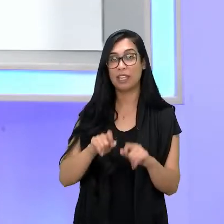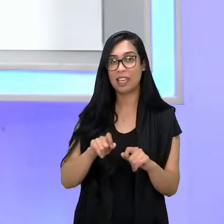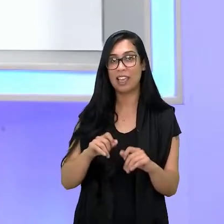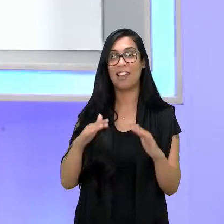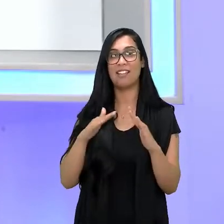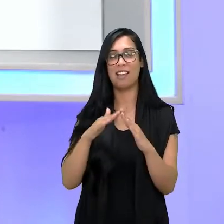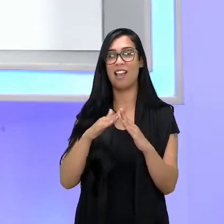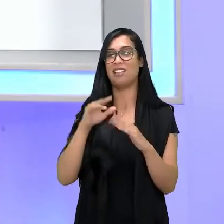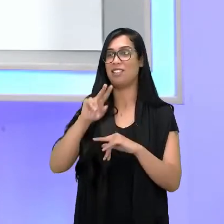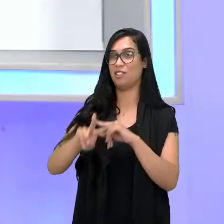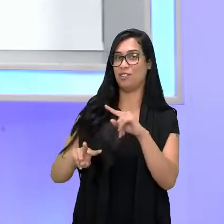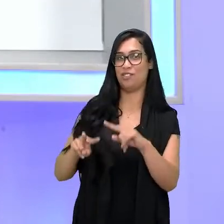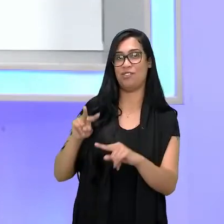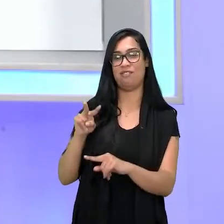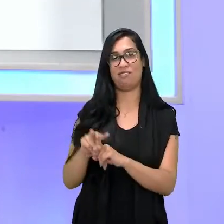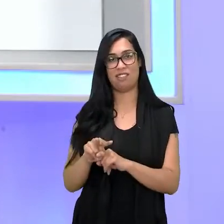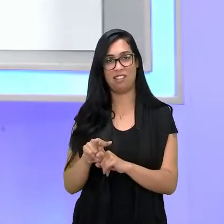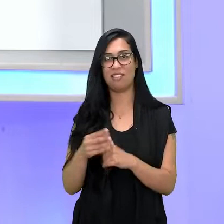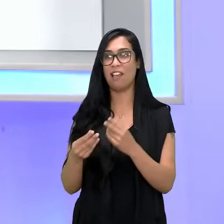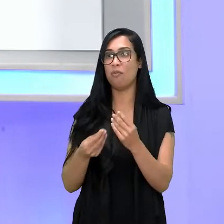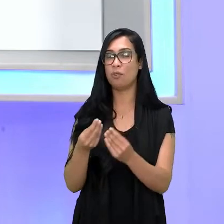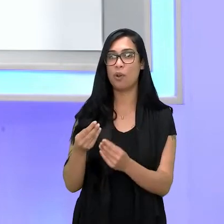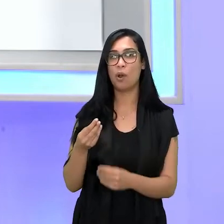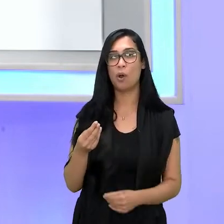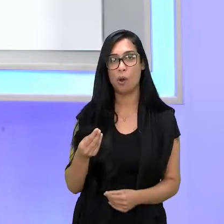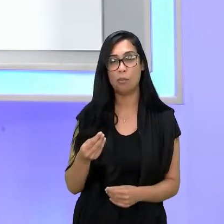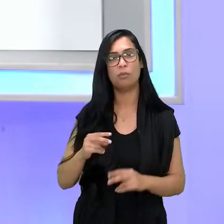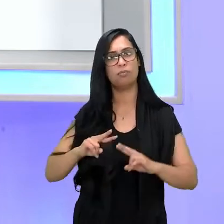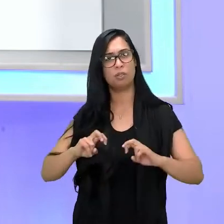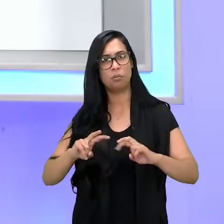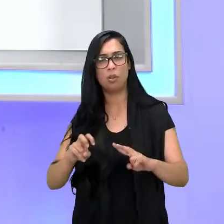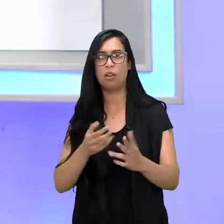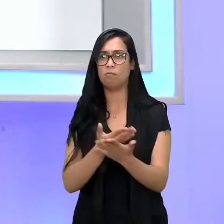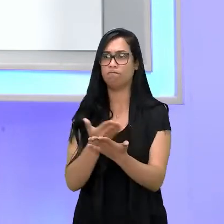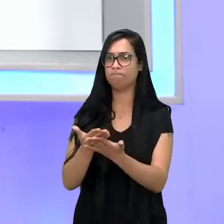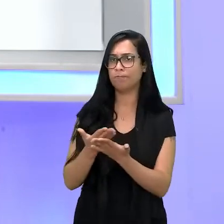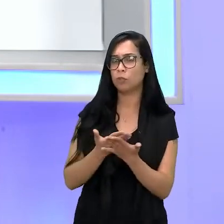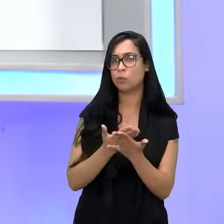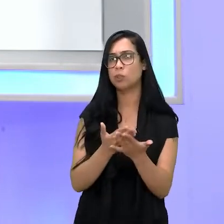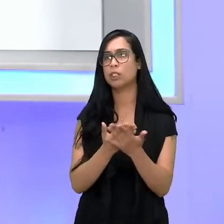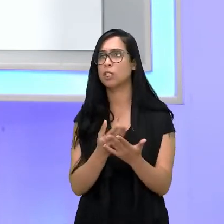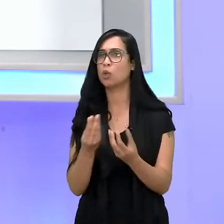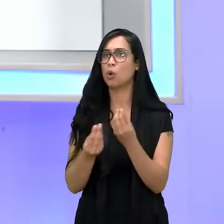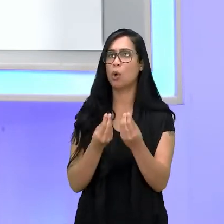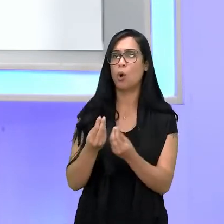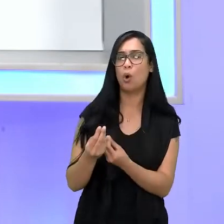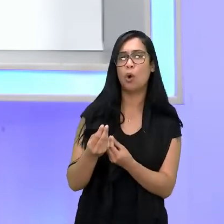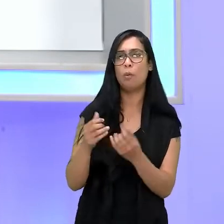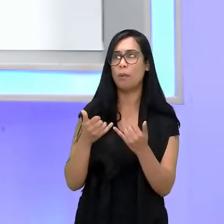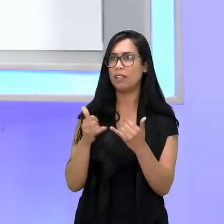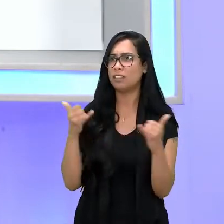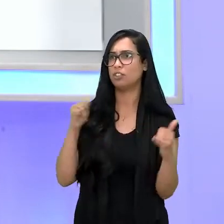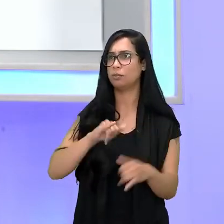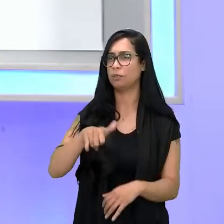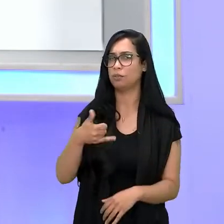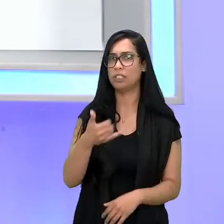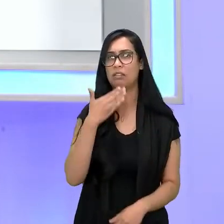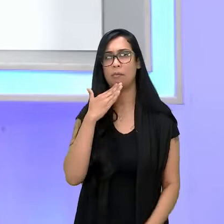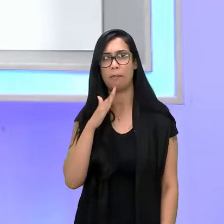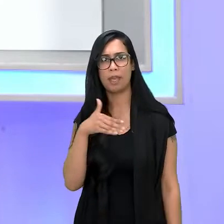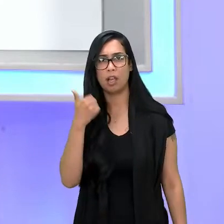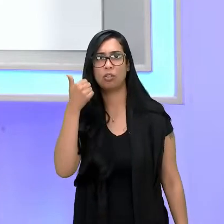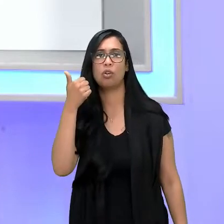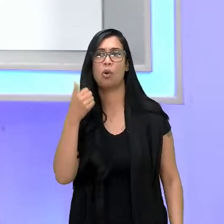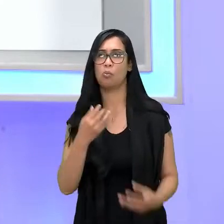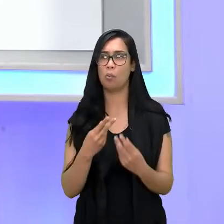nosso papel, né? Fazer estudo de recursos, pensar na maneira de economizar eletricidade, que é o que a gente está fazendo